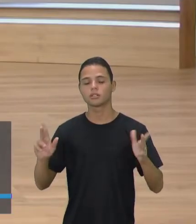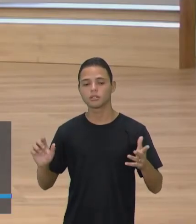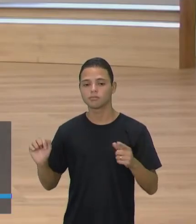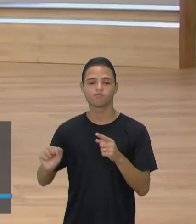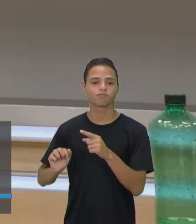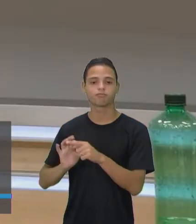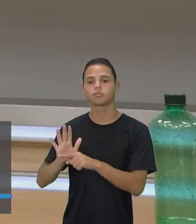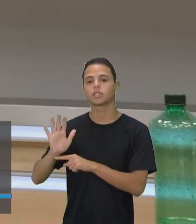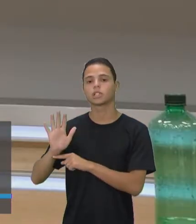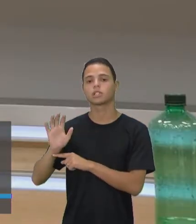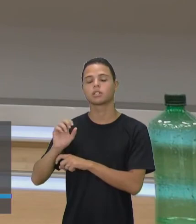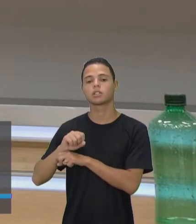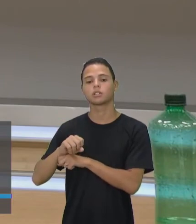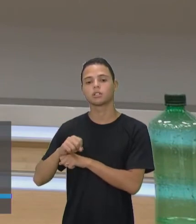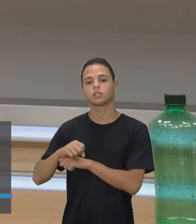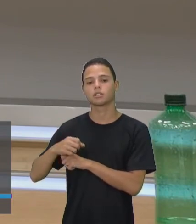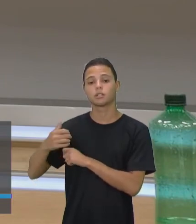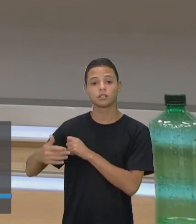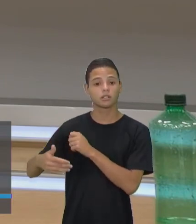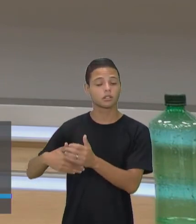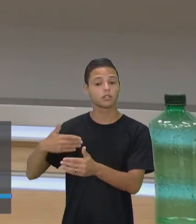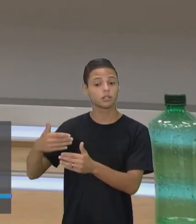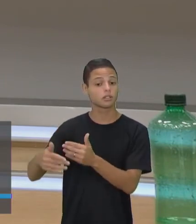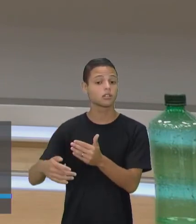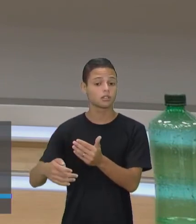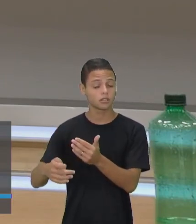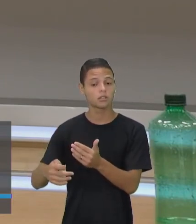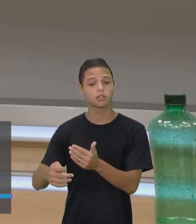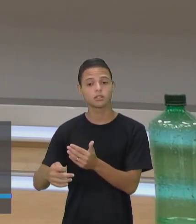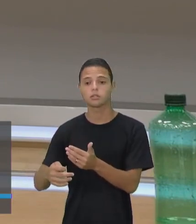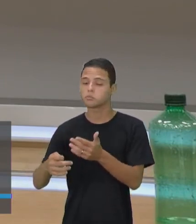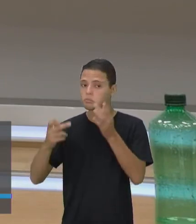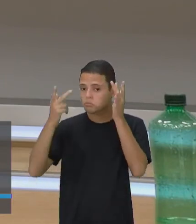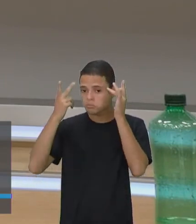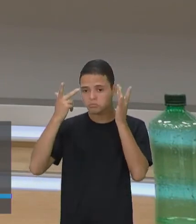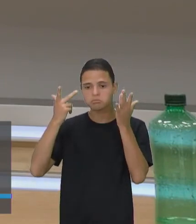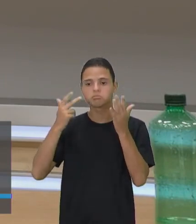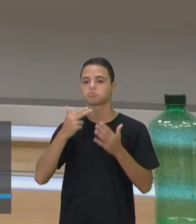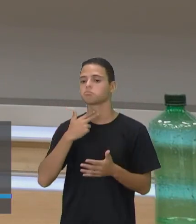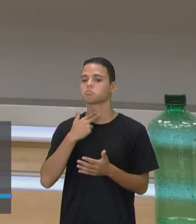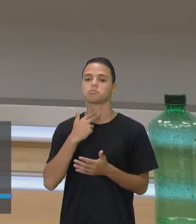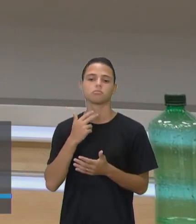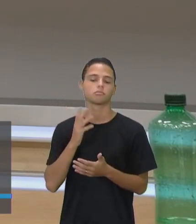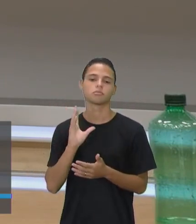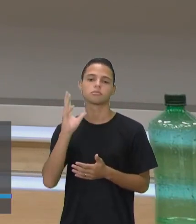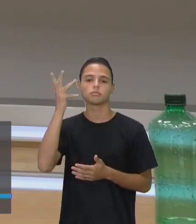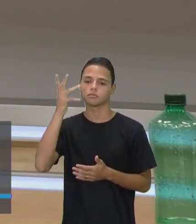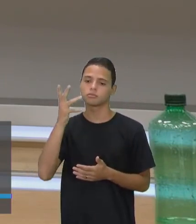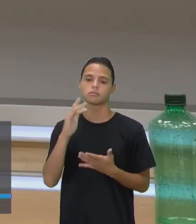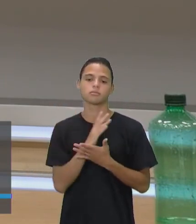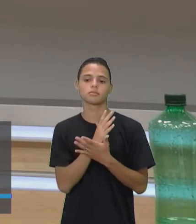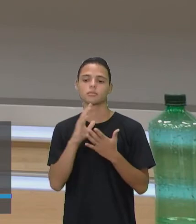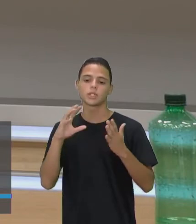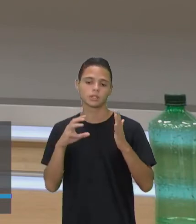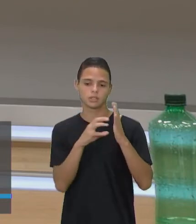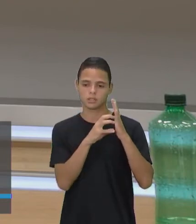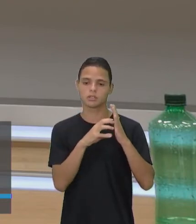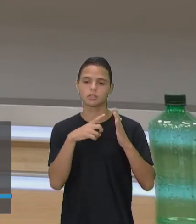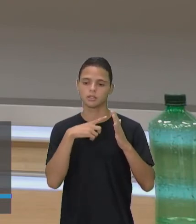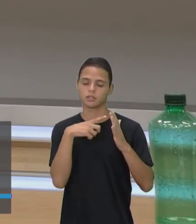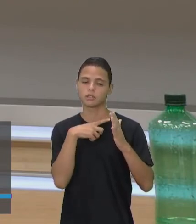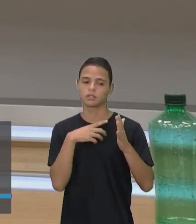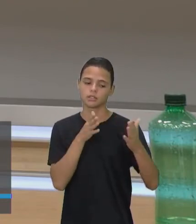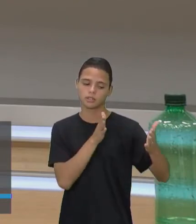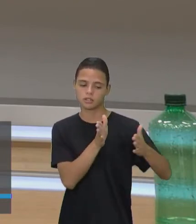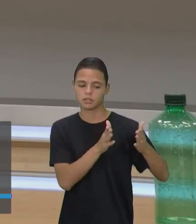gente vai acelerando o ciclo de uma forma que, obviamente, naturalmente não é para acontecer. E os impactos que isso geram a curto